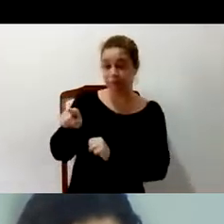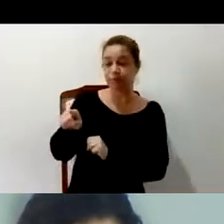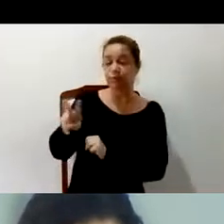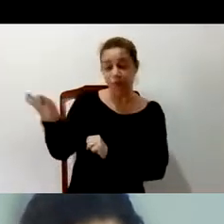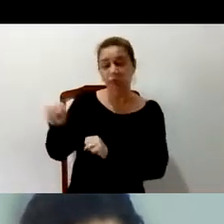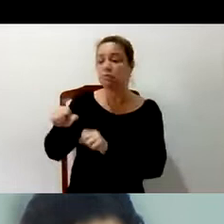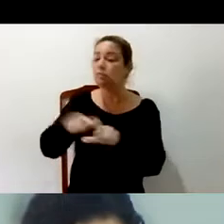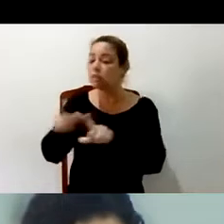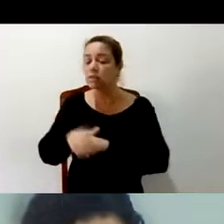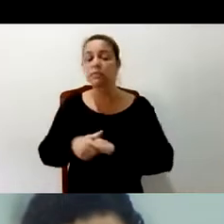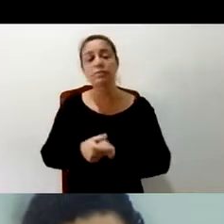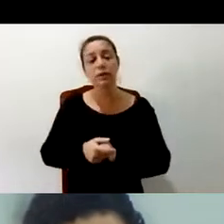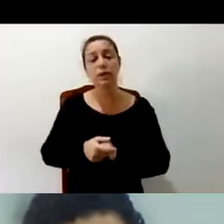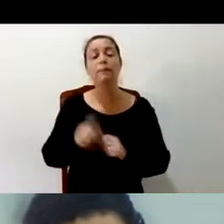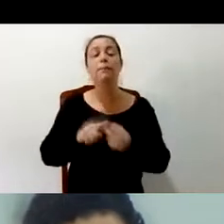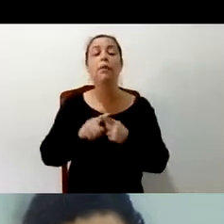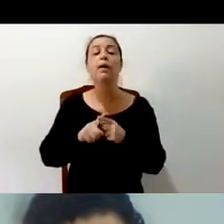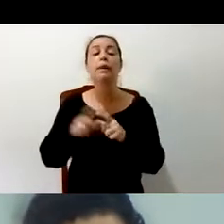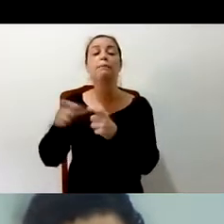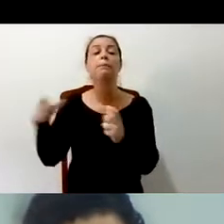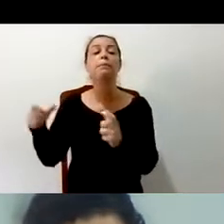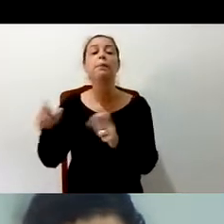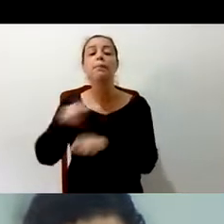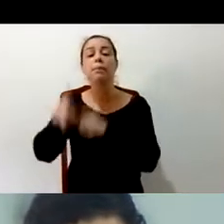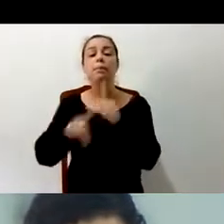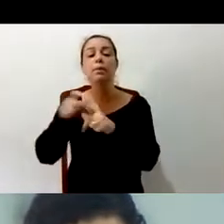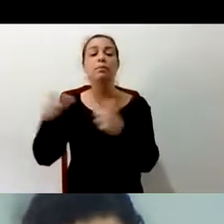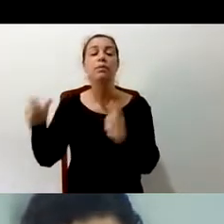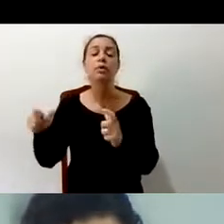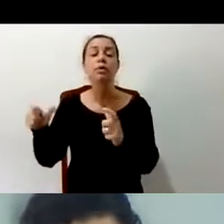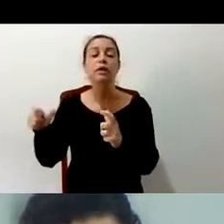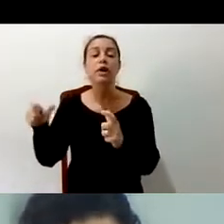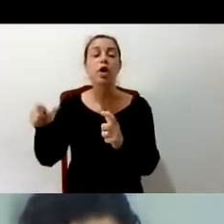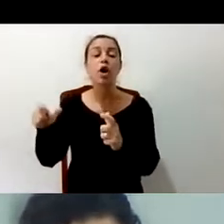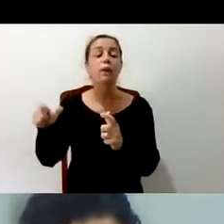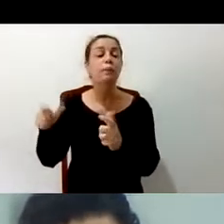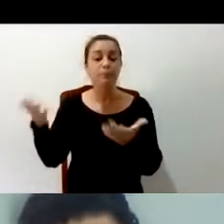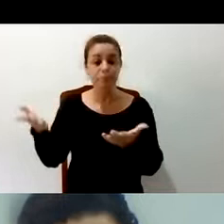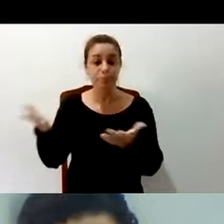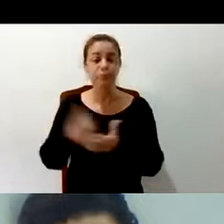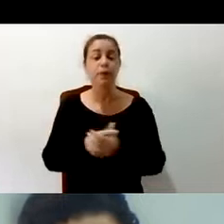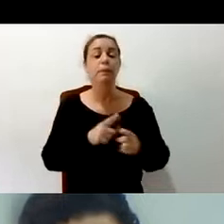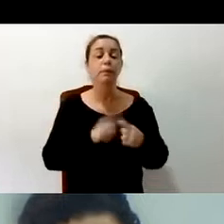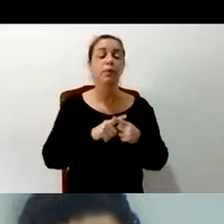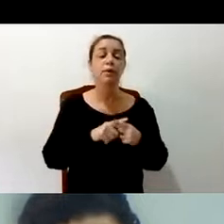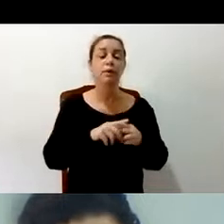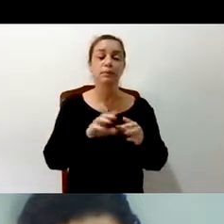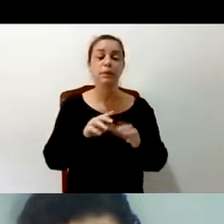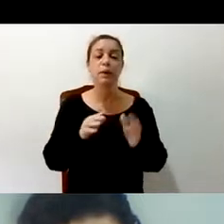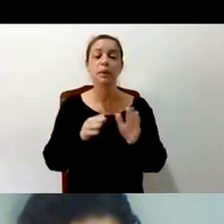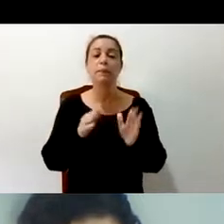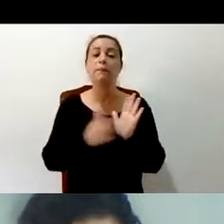das classes populares, quando você fragmenta o ensino. A proposta da formação técnica